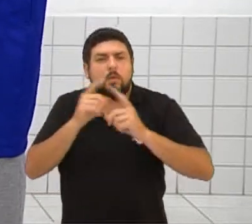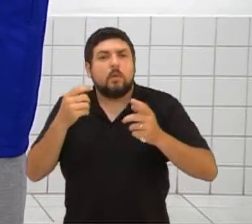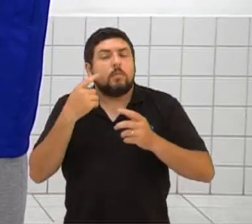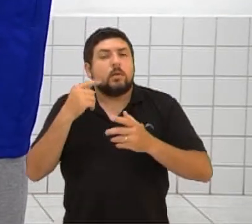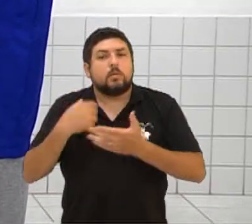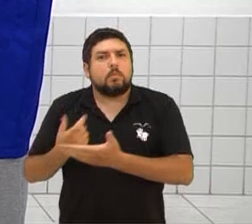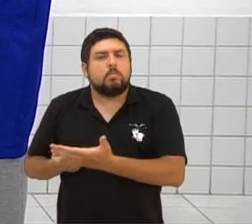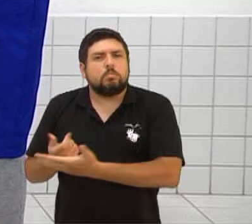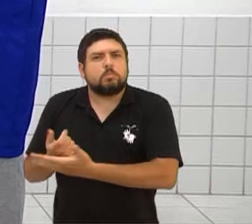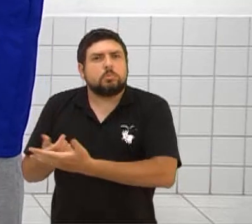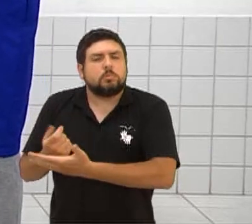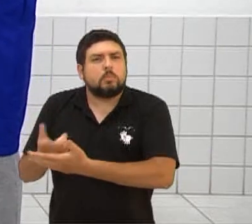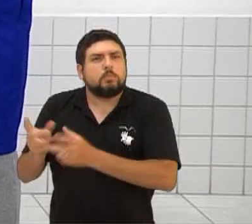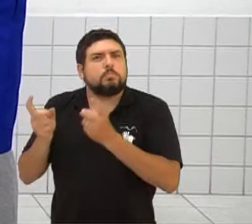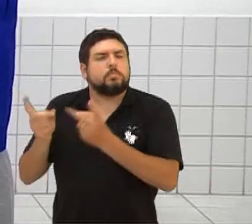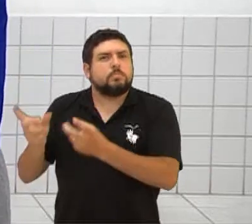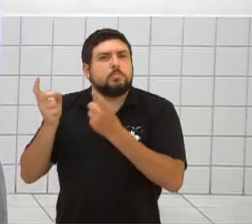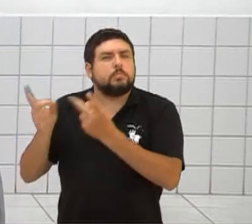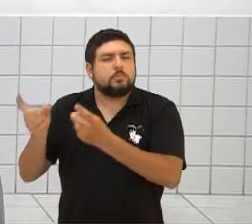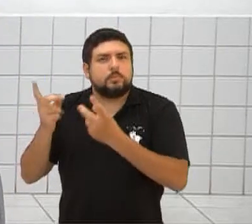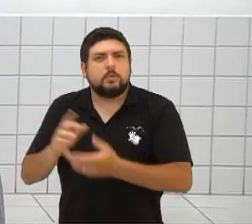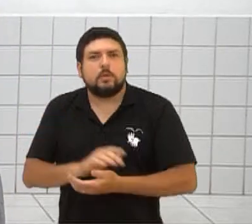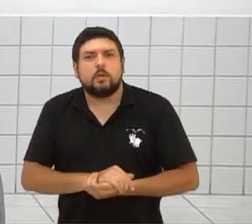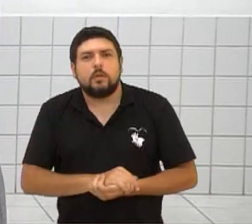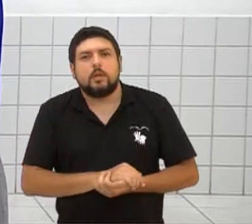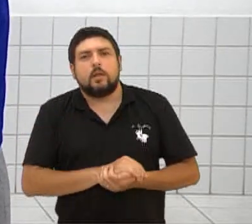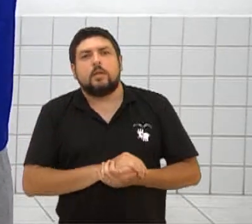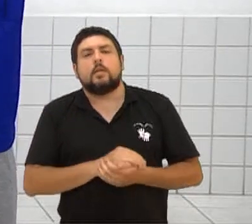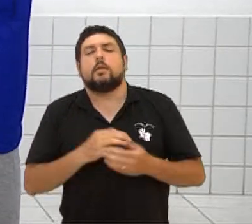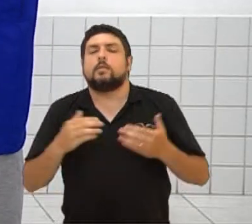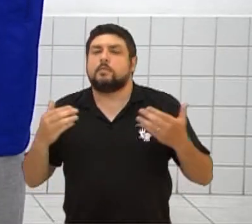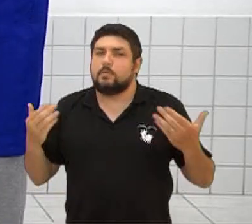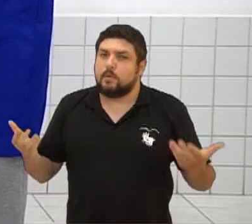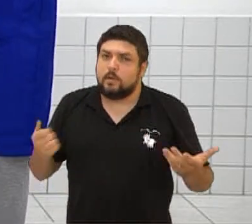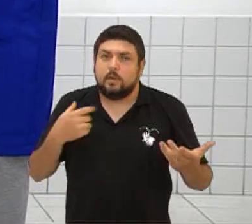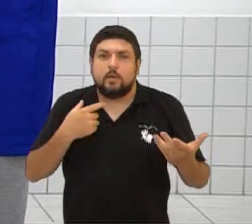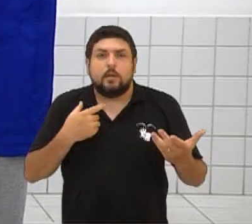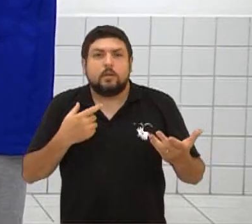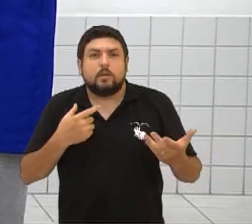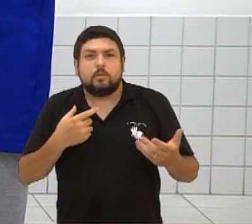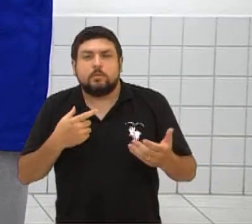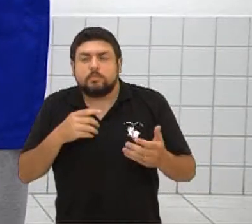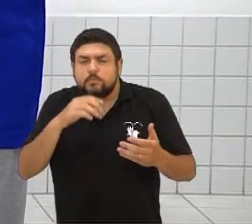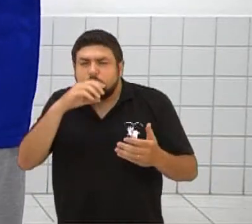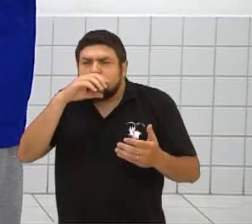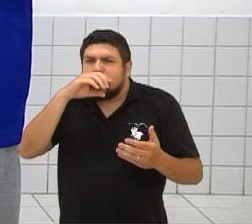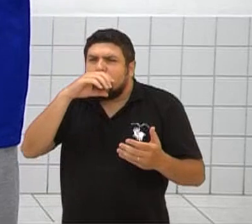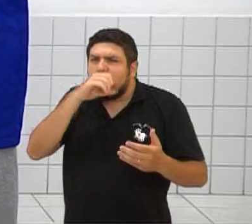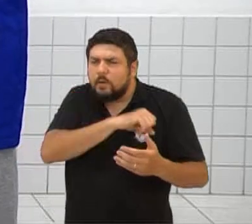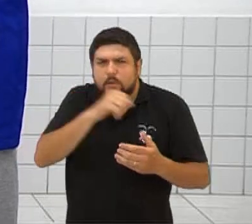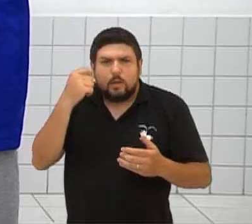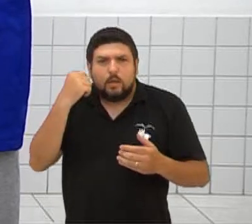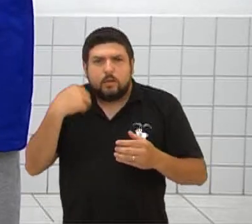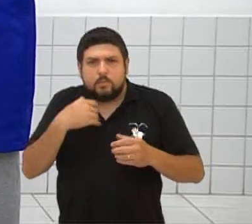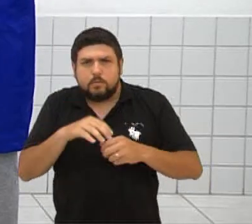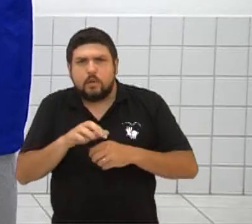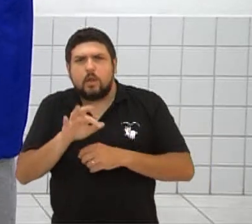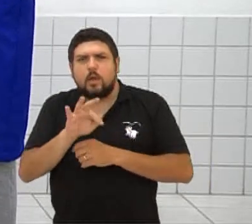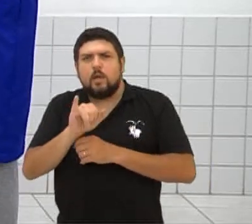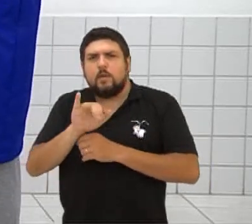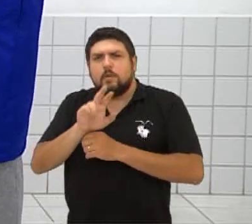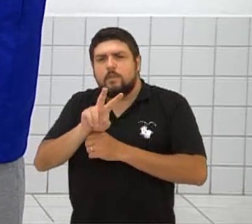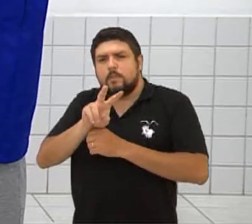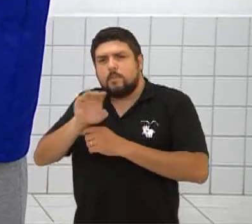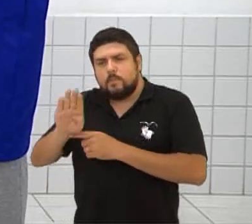estão relacionados com o esporte, né? E a gente chega à conclusão do desfecho, que em pouco tempo, depois de todas essas ações da Federação